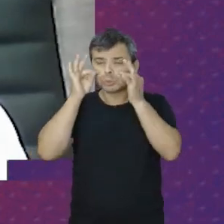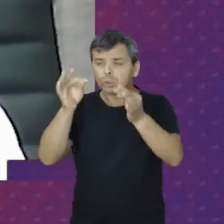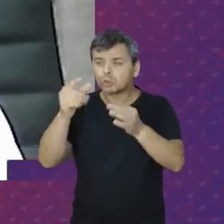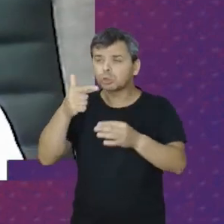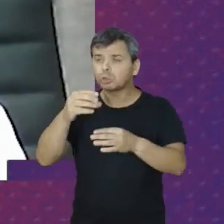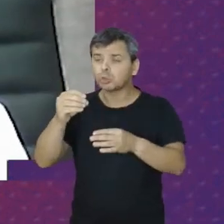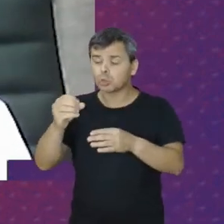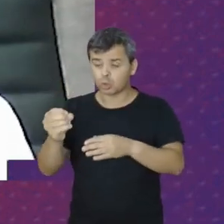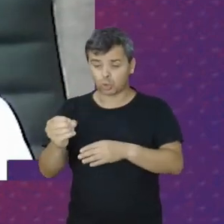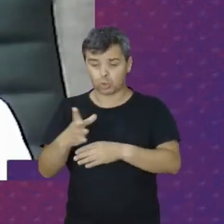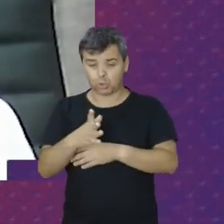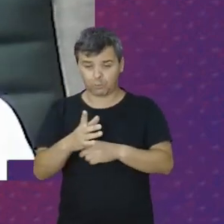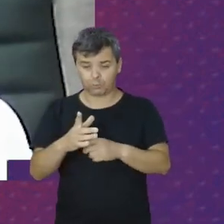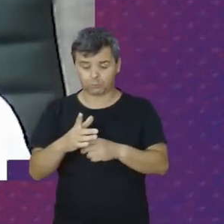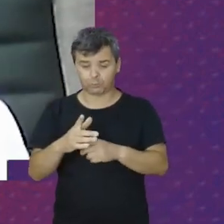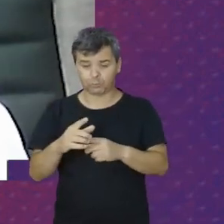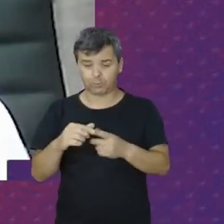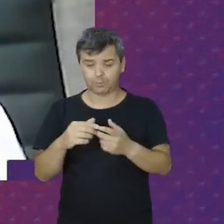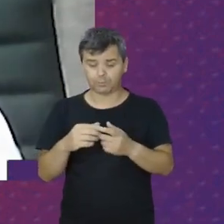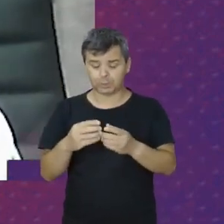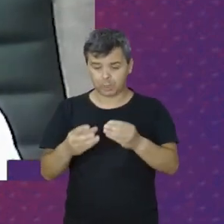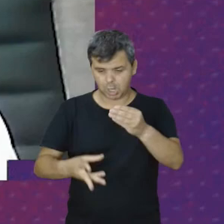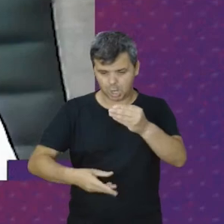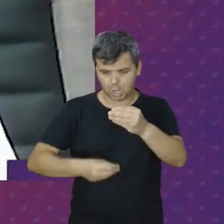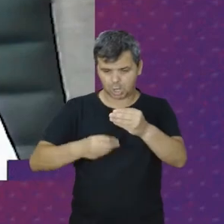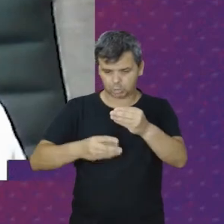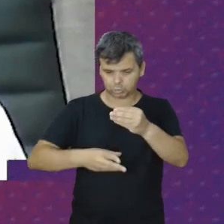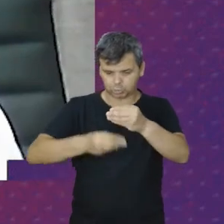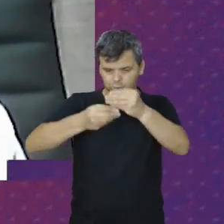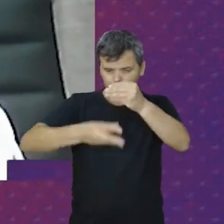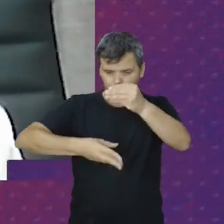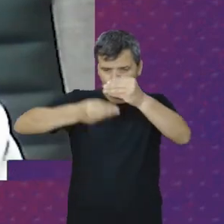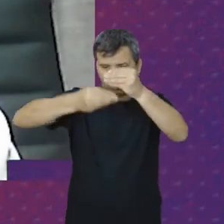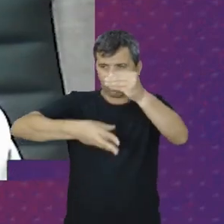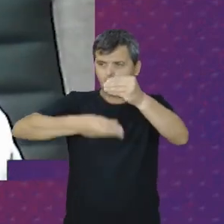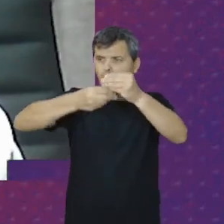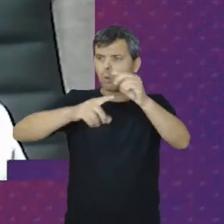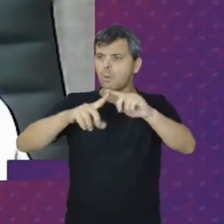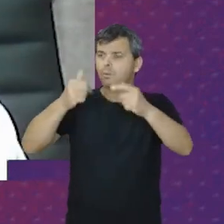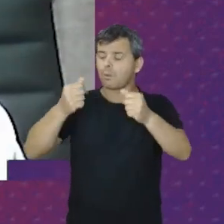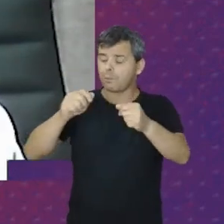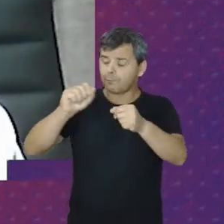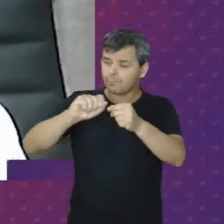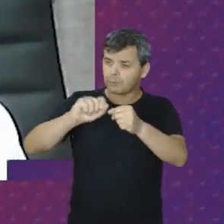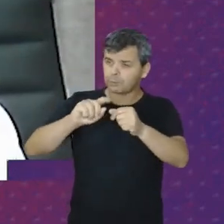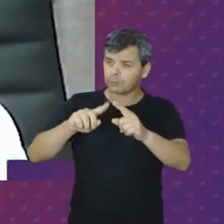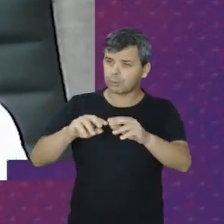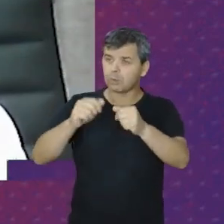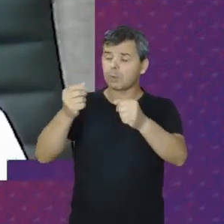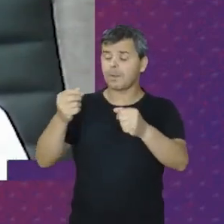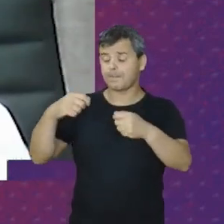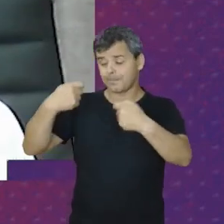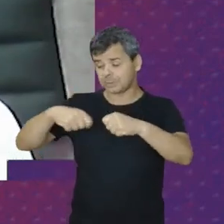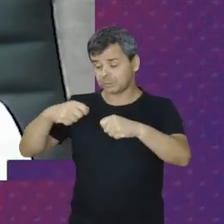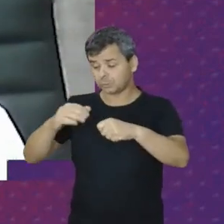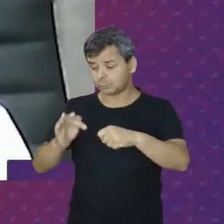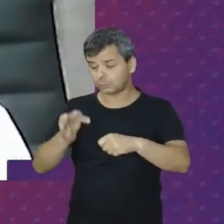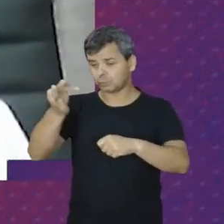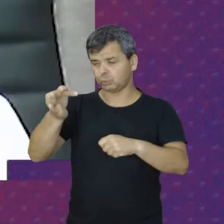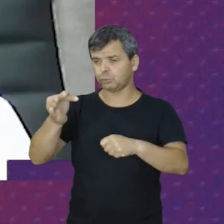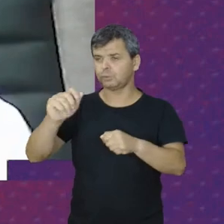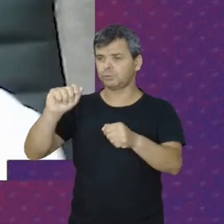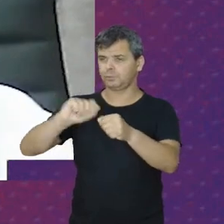feito novo, que agregue mais ainda ao que já foi feito e ao que ainda se pretende